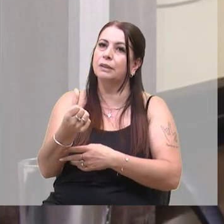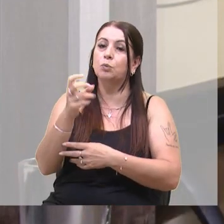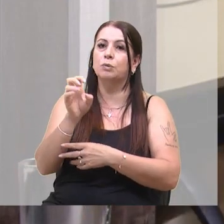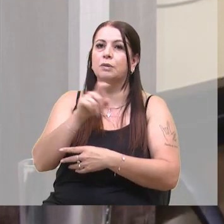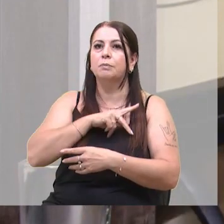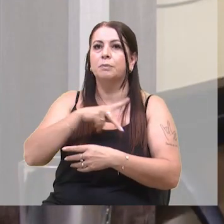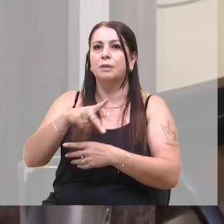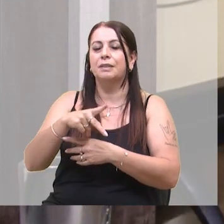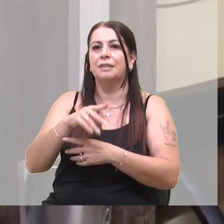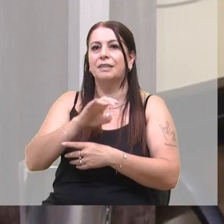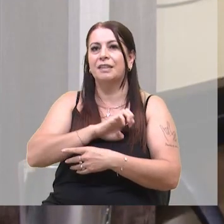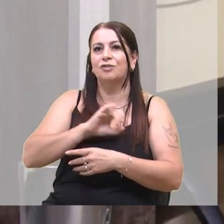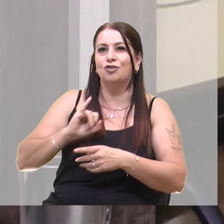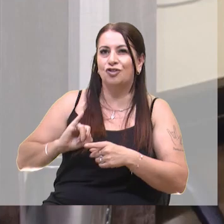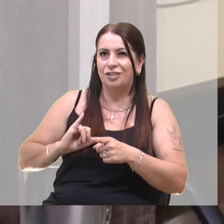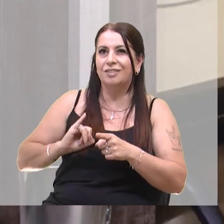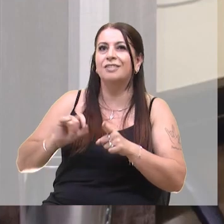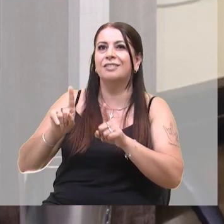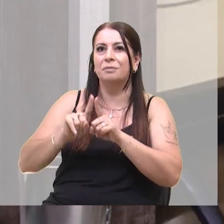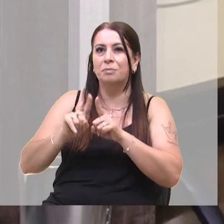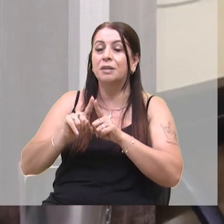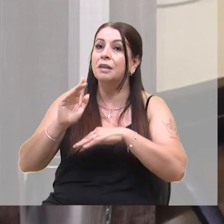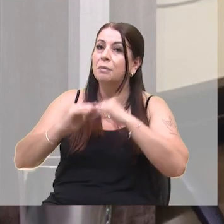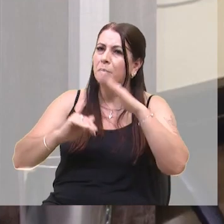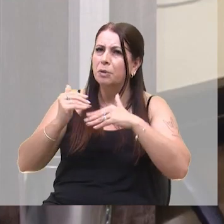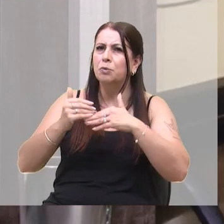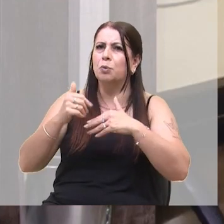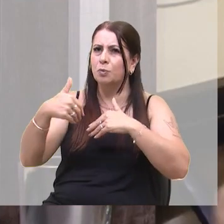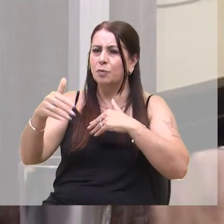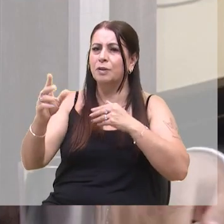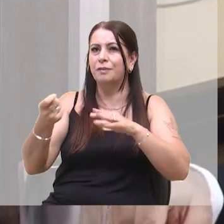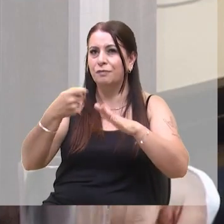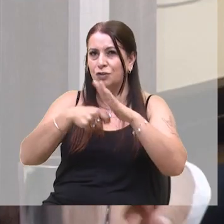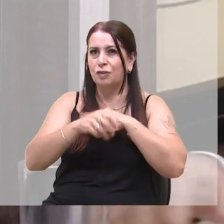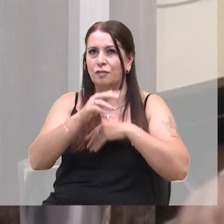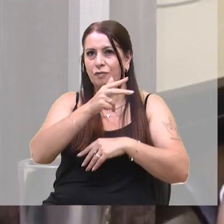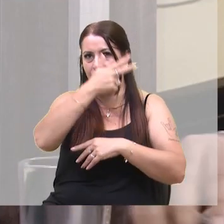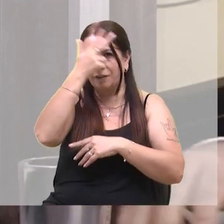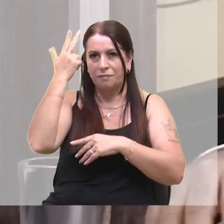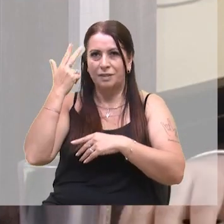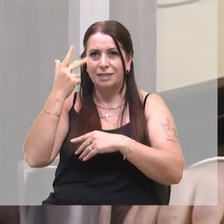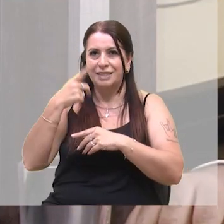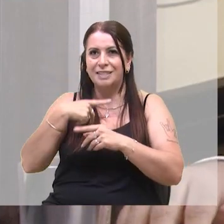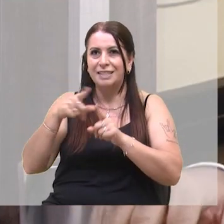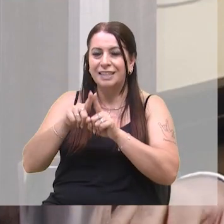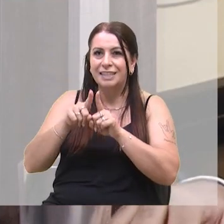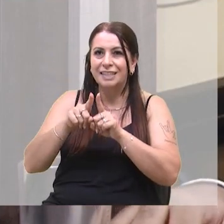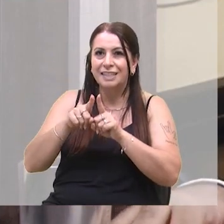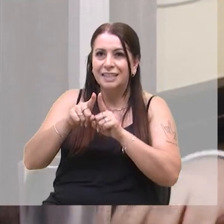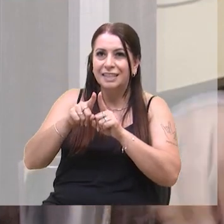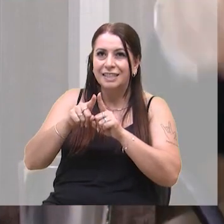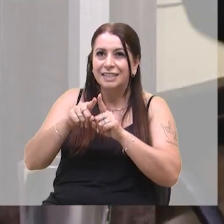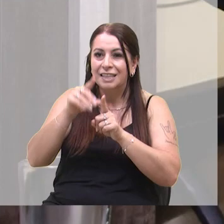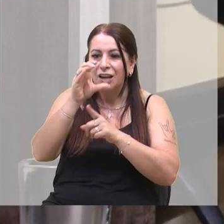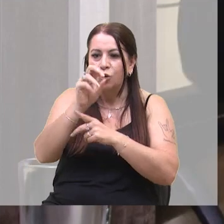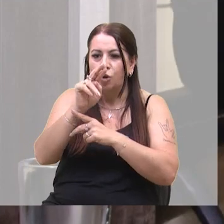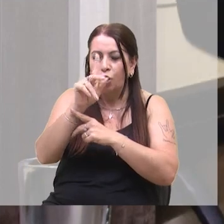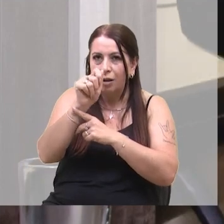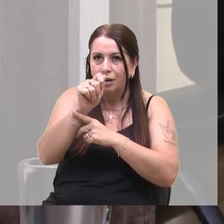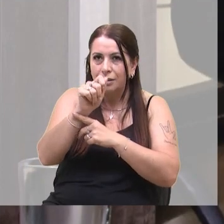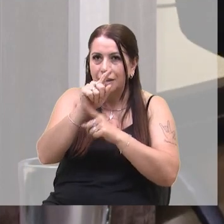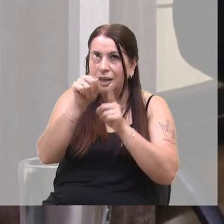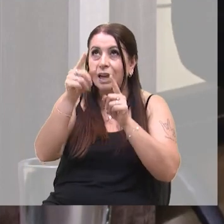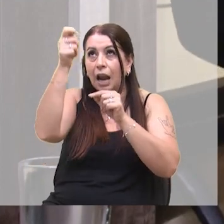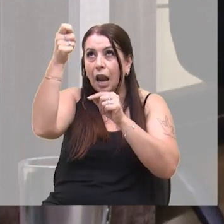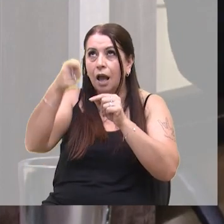no 2016 o ex-presidente de Carlos Pereira de Souza, mas quem plantou, enfim, deixou o investimento foi o Cassina. Ele queria as